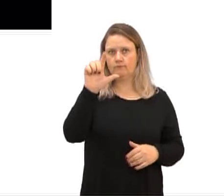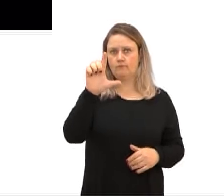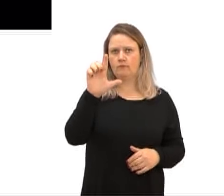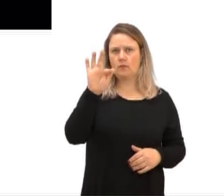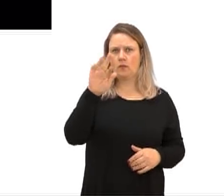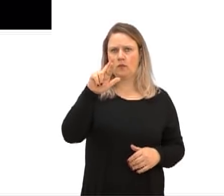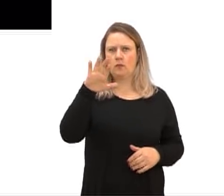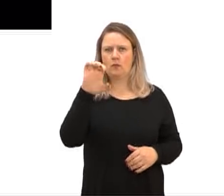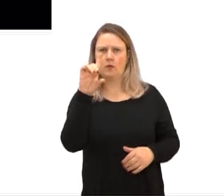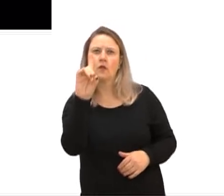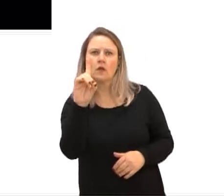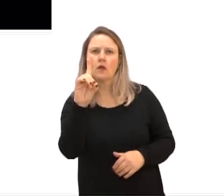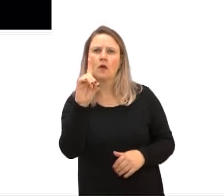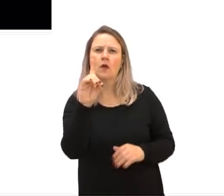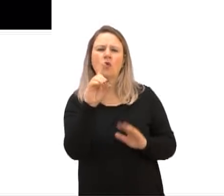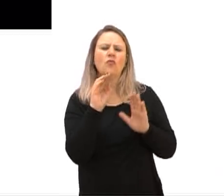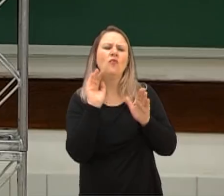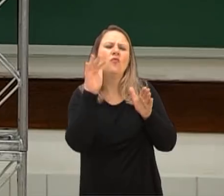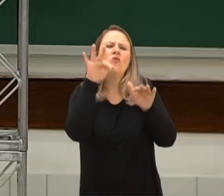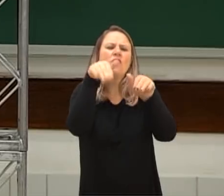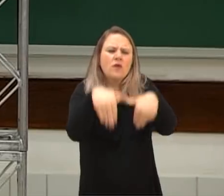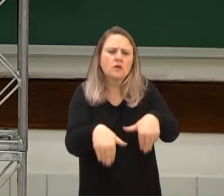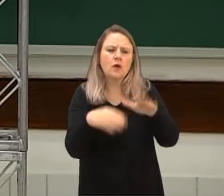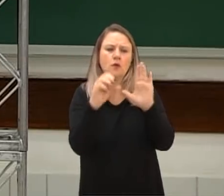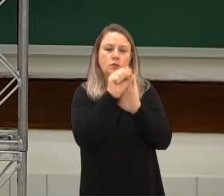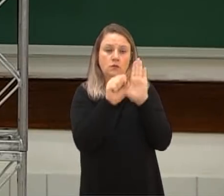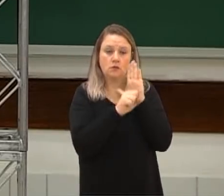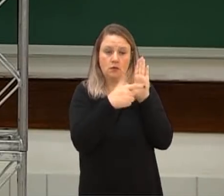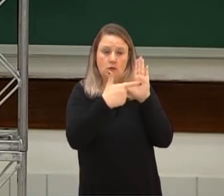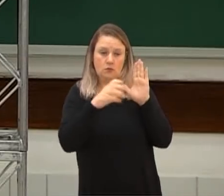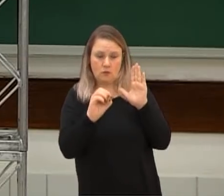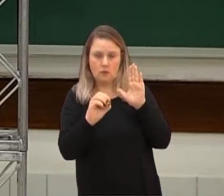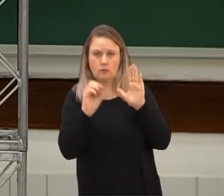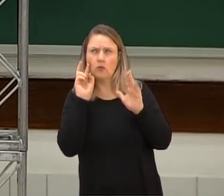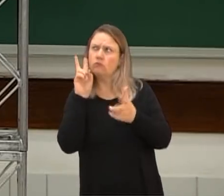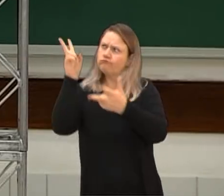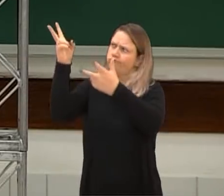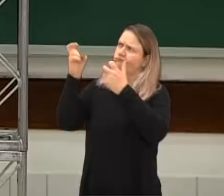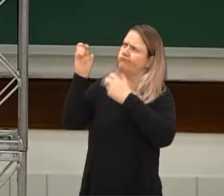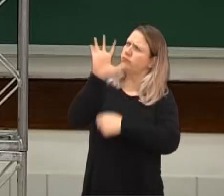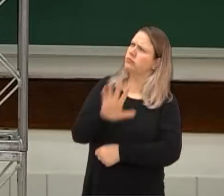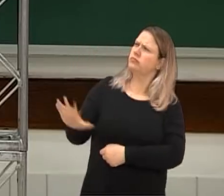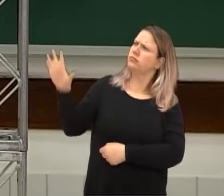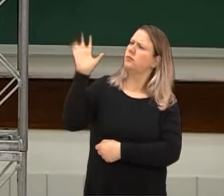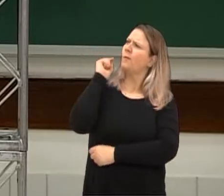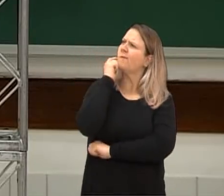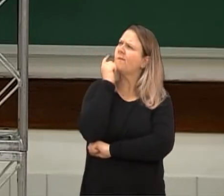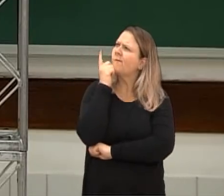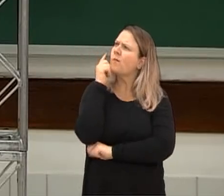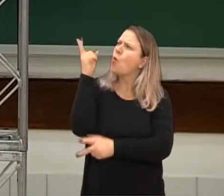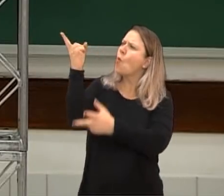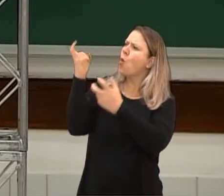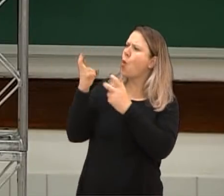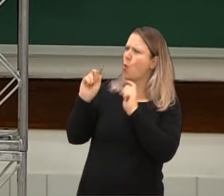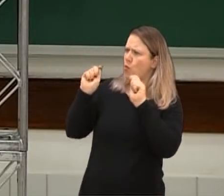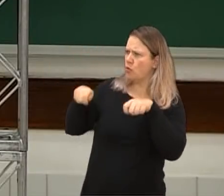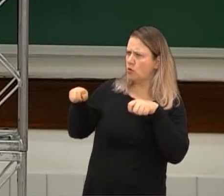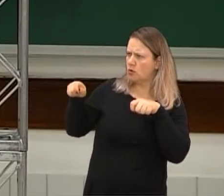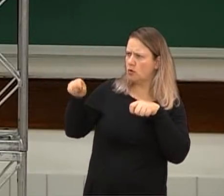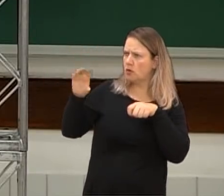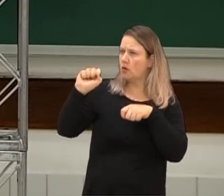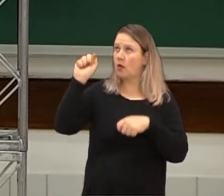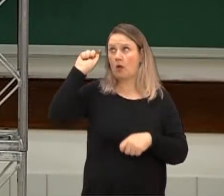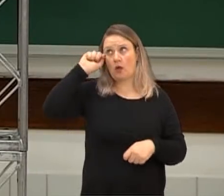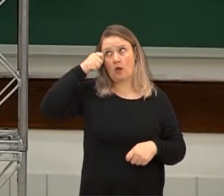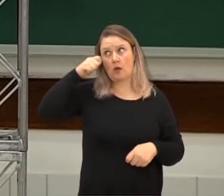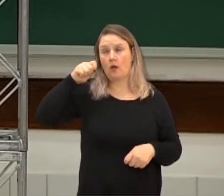Wegener. Lá no final do século XX, ele percebeu que, olhando o mapa mundi, ele percebeu que as coisas poderiam se encaixar. Então, ele